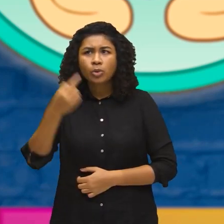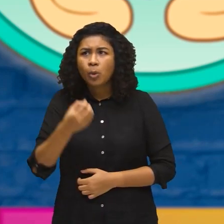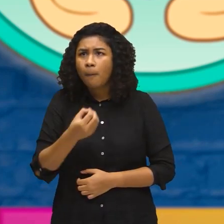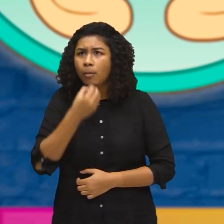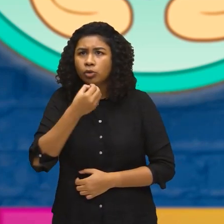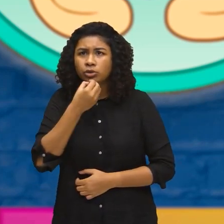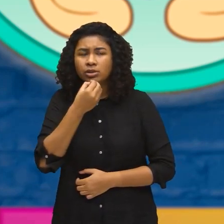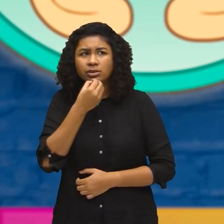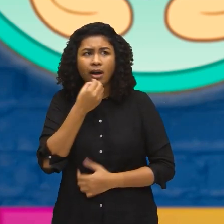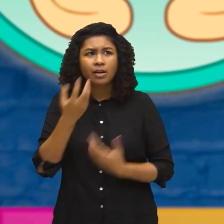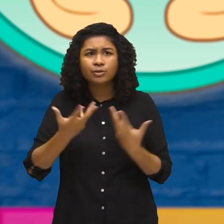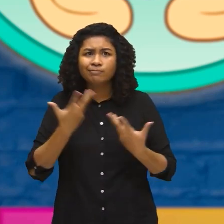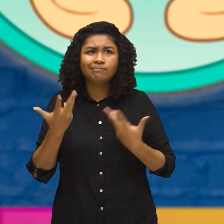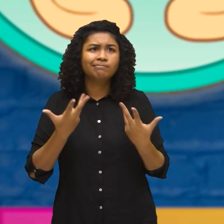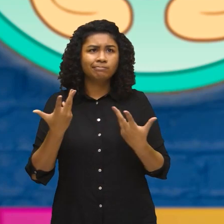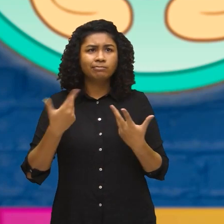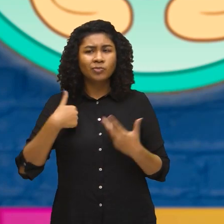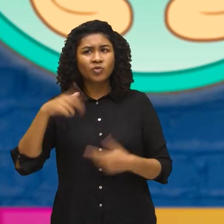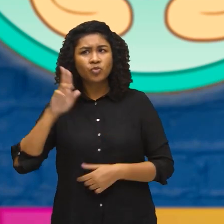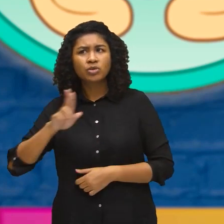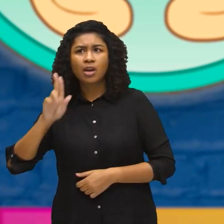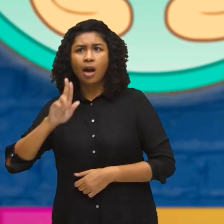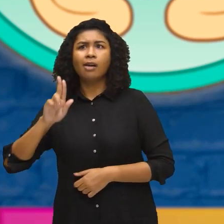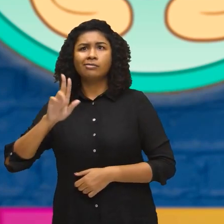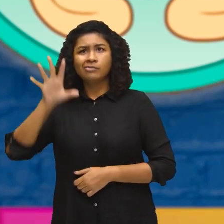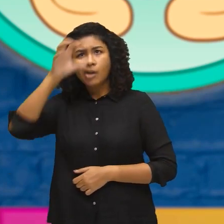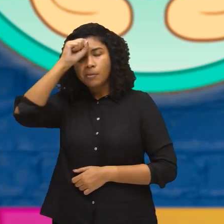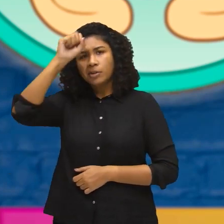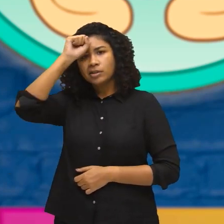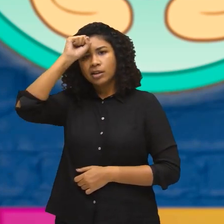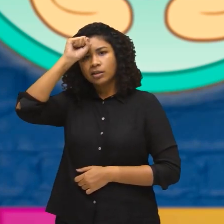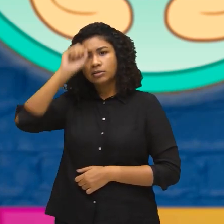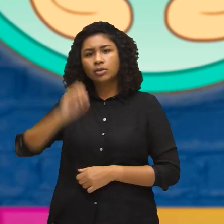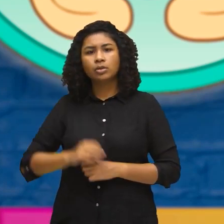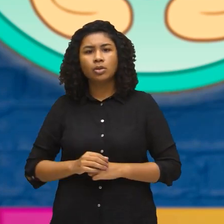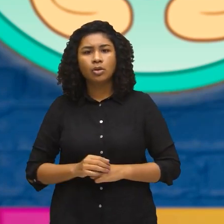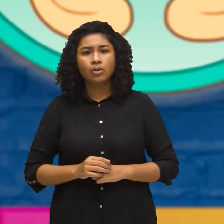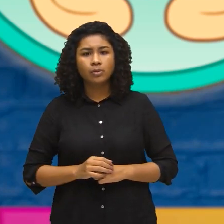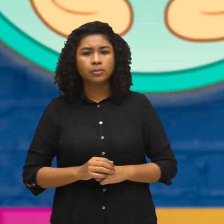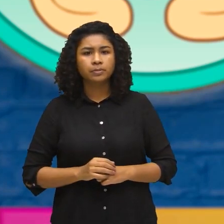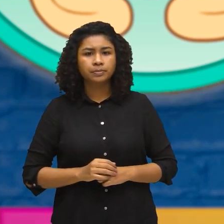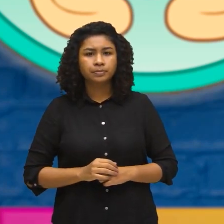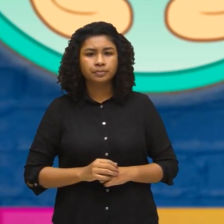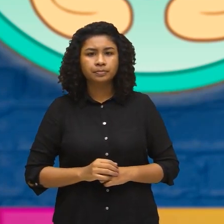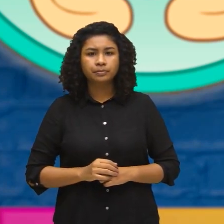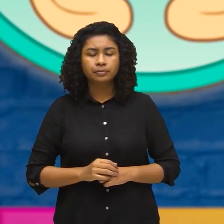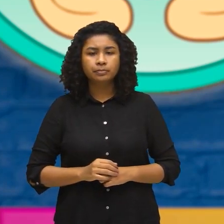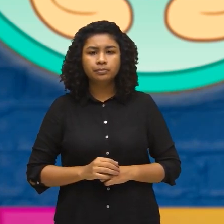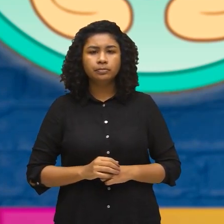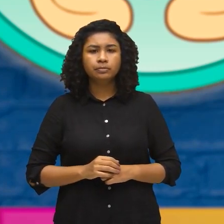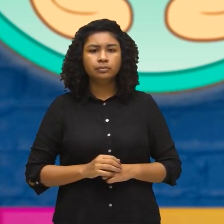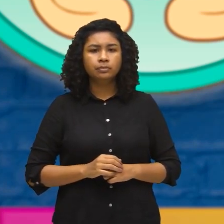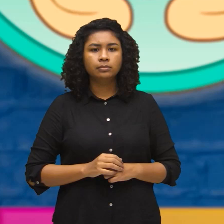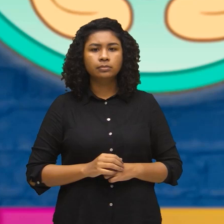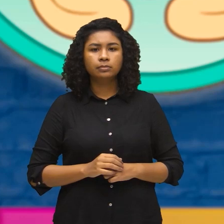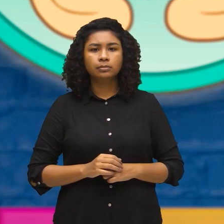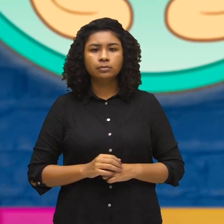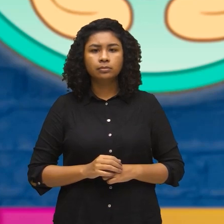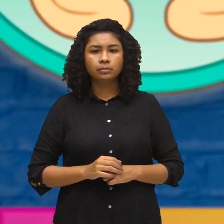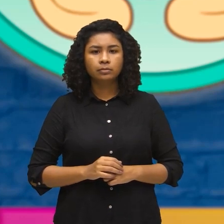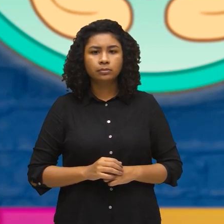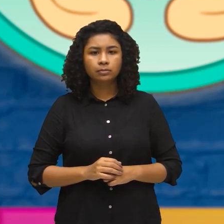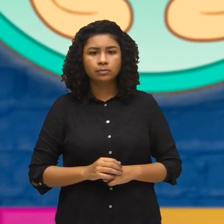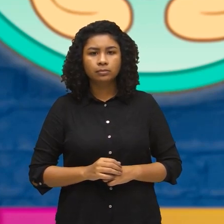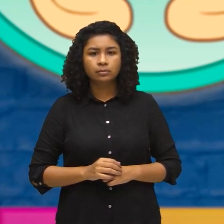conhecer vocês um pouquinho, conhecer um pouquinho a realidade de vocês, através de uma campanha digital, né? Se não